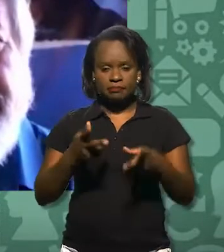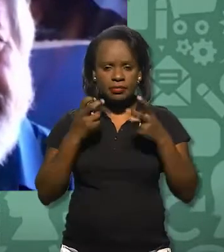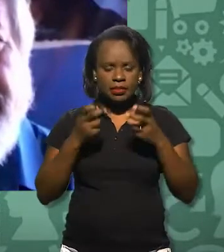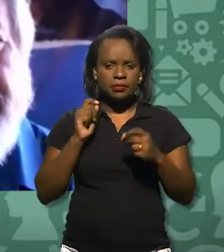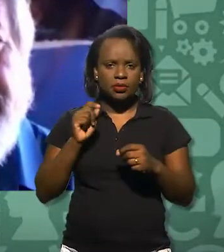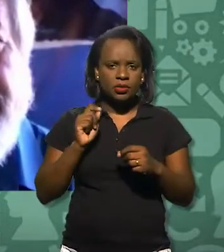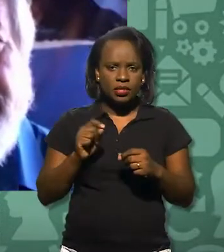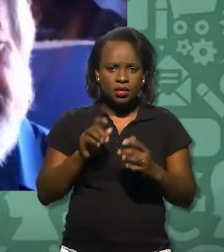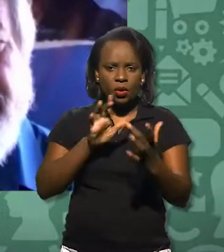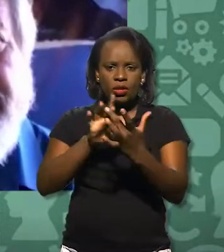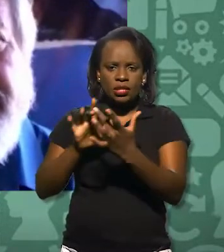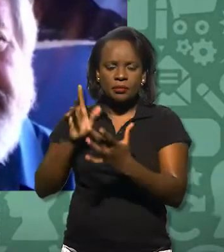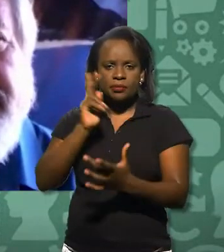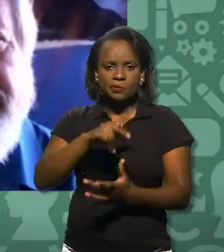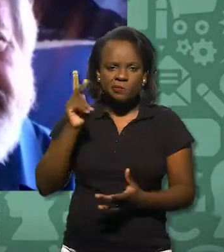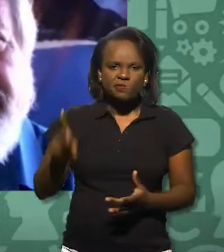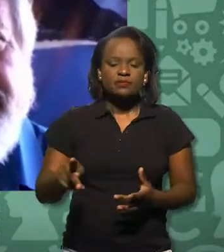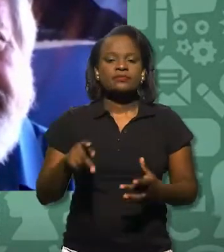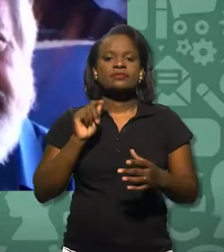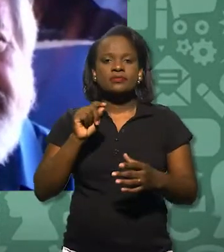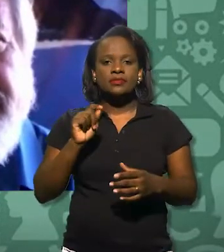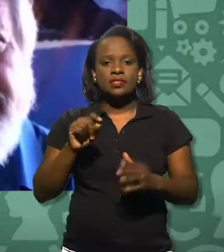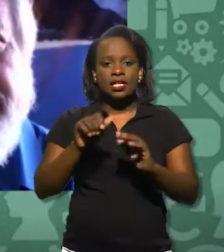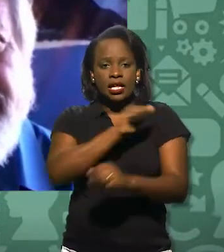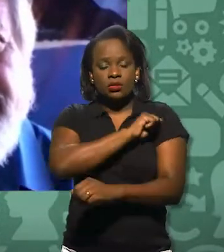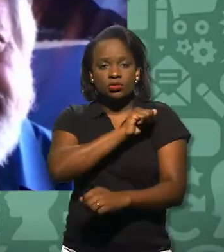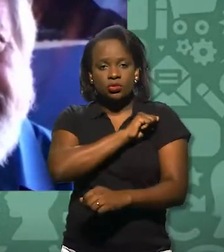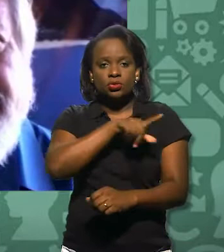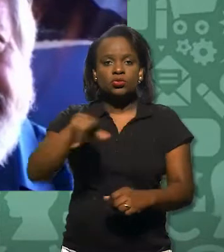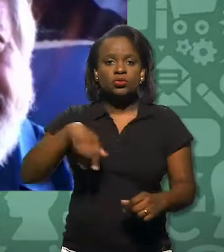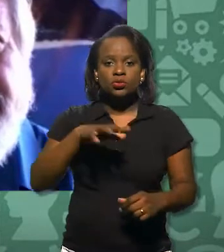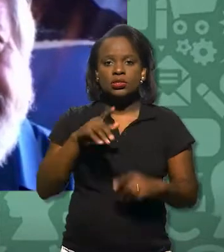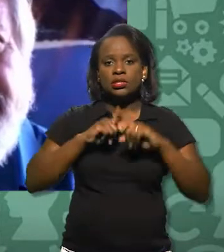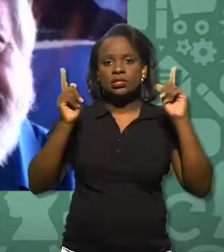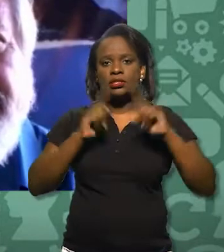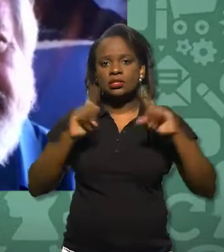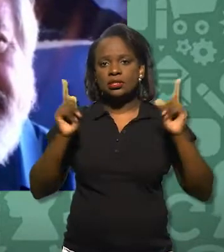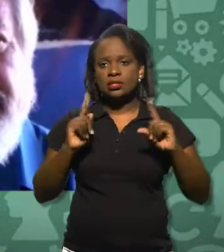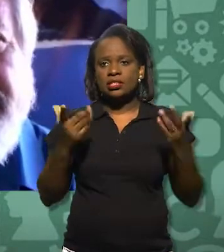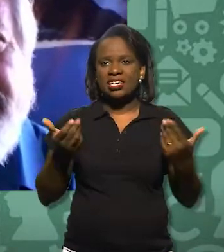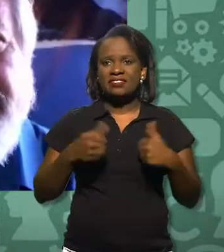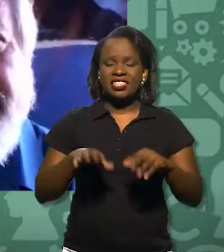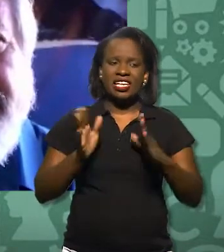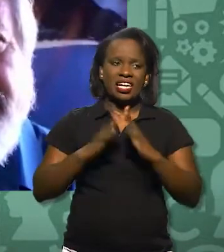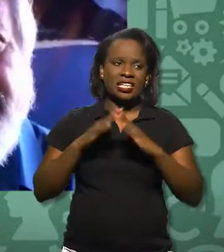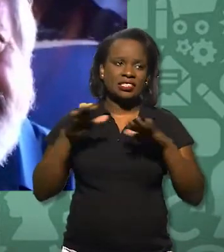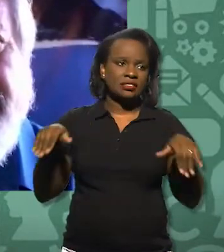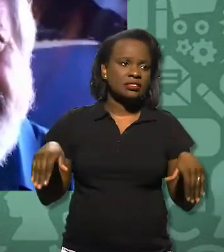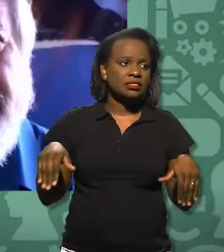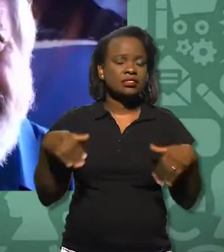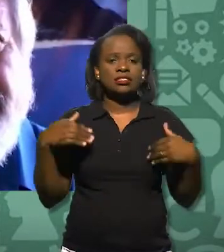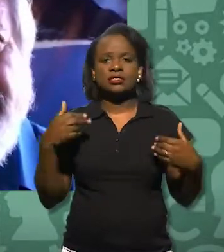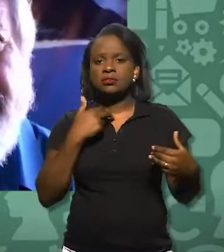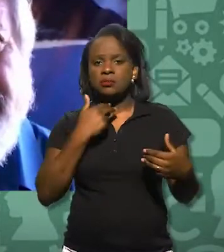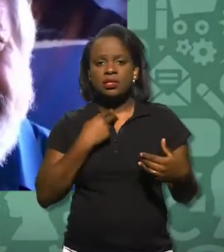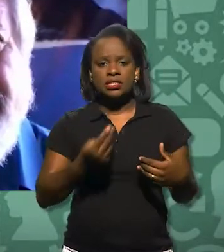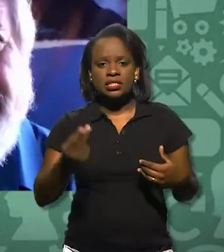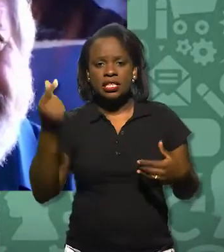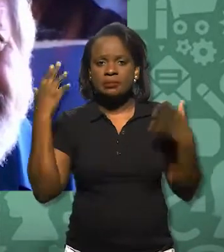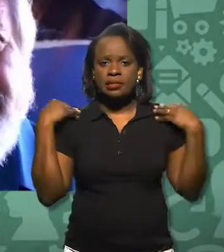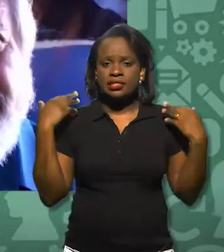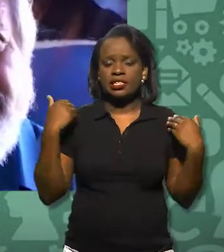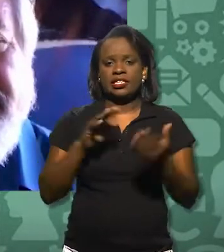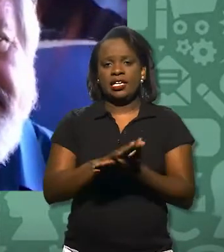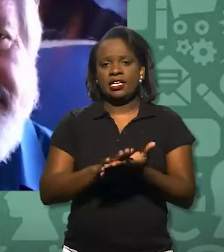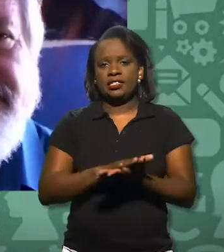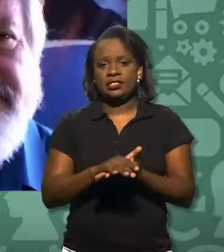nós percebemos, com contato com os professores, de que os estudantes estavam reclamando que ficavam em casa, que não podia sair